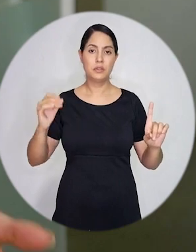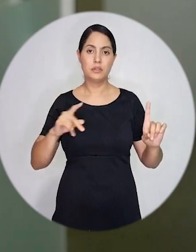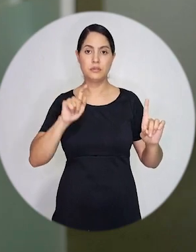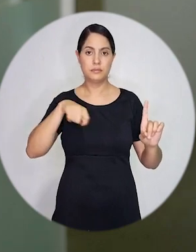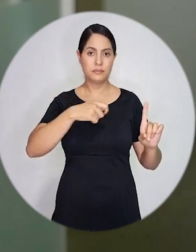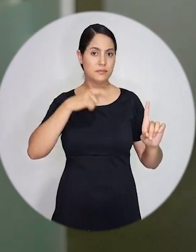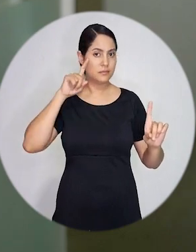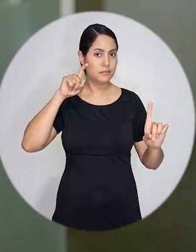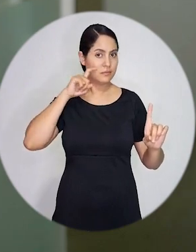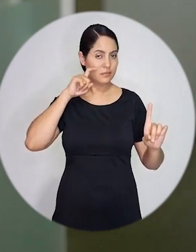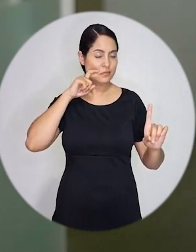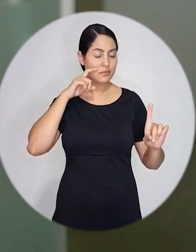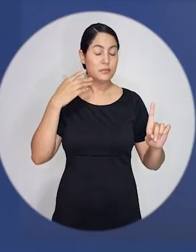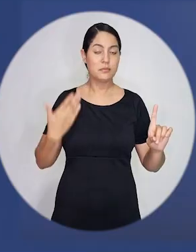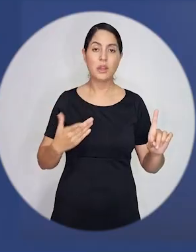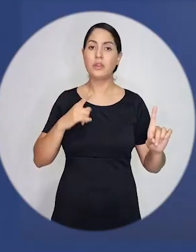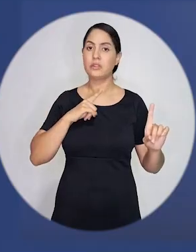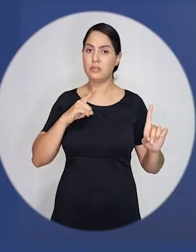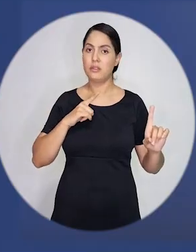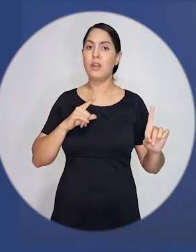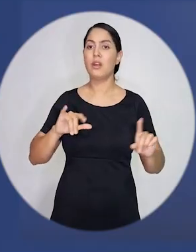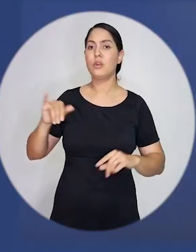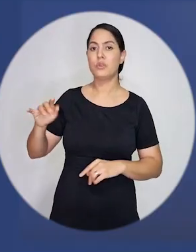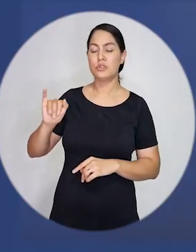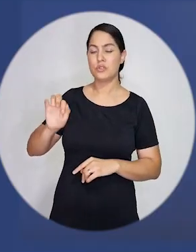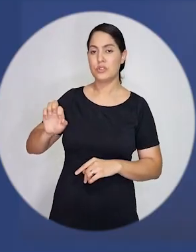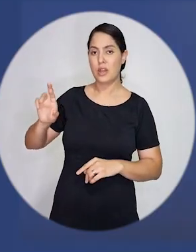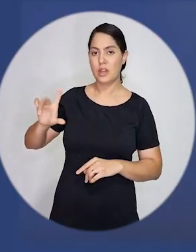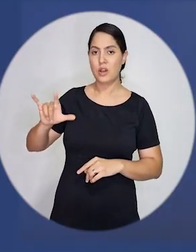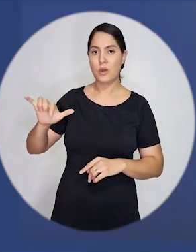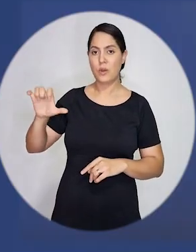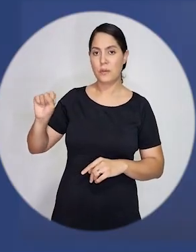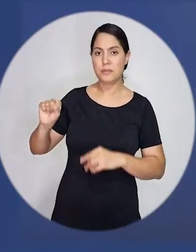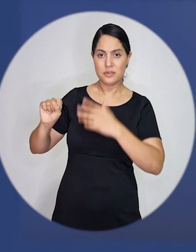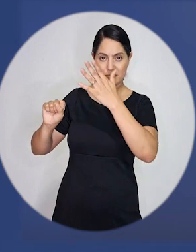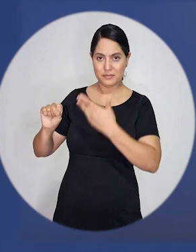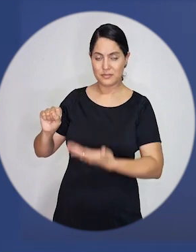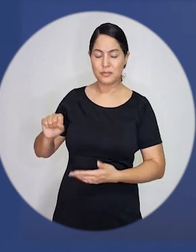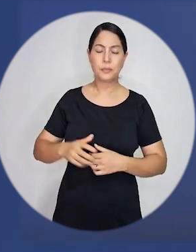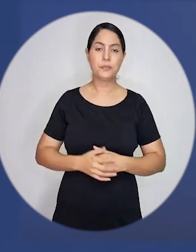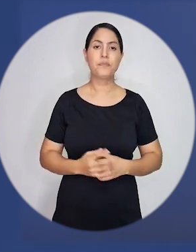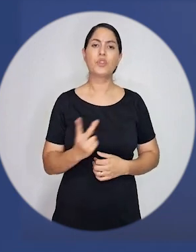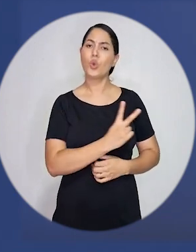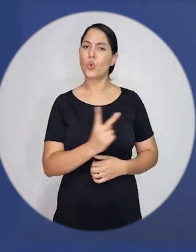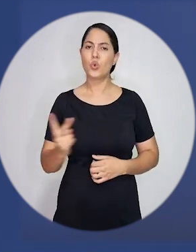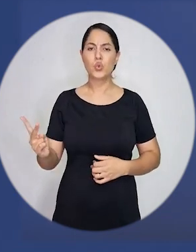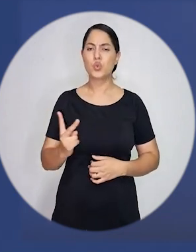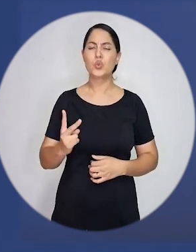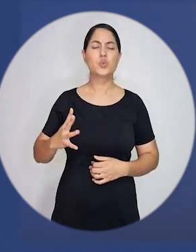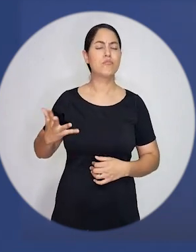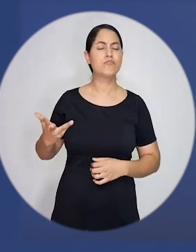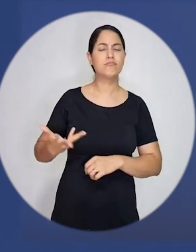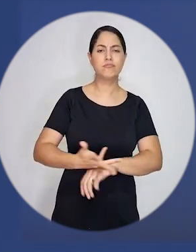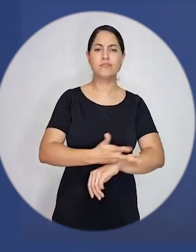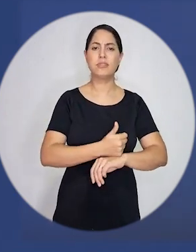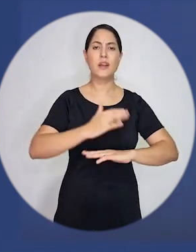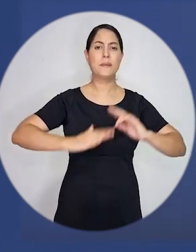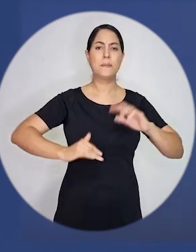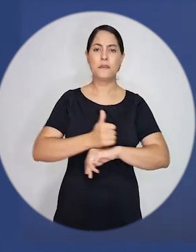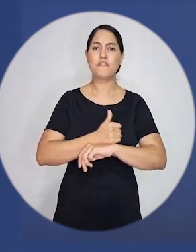local, Jair Leonardo Lopes. Foram 2 exemplos de profissionais éticos, aguerridos